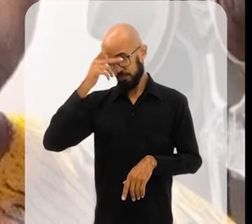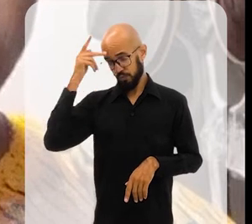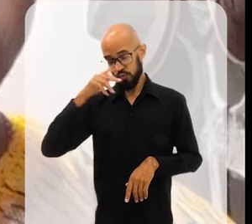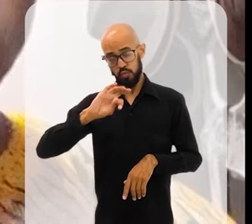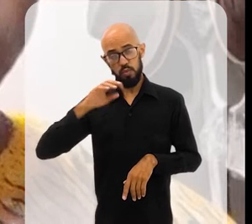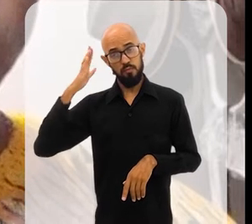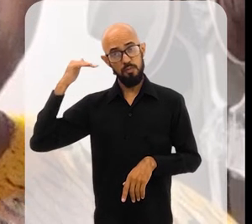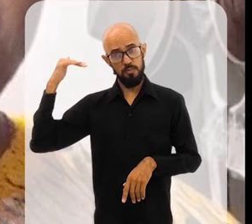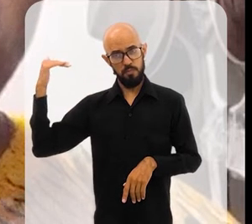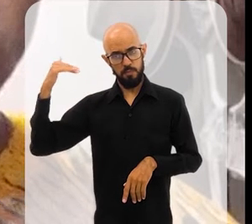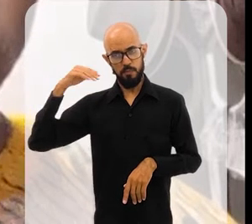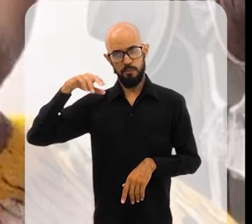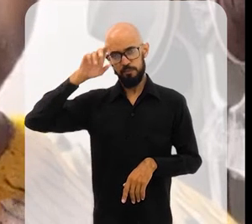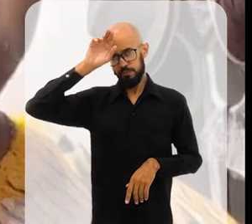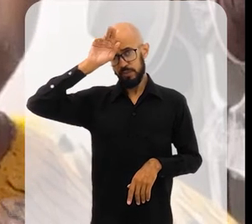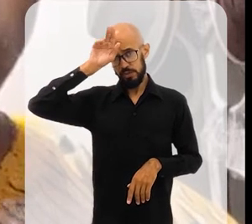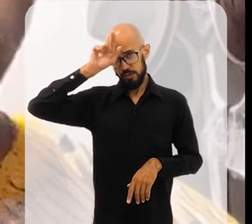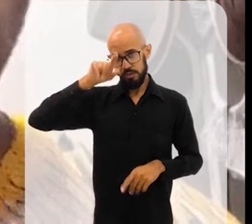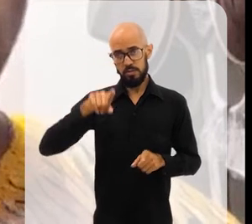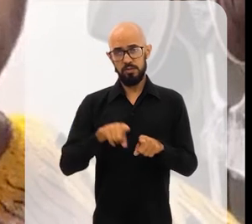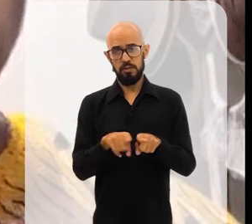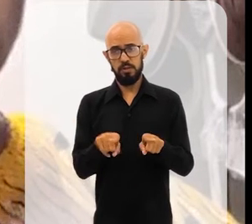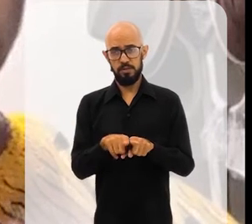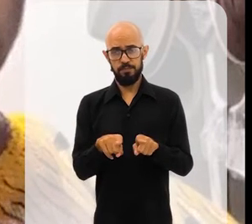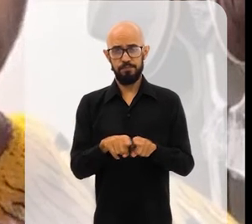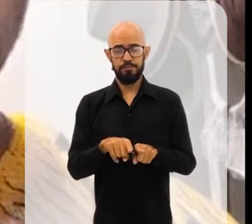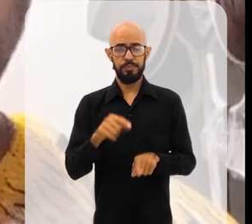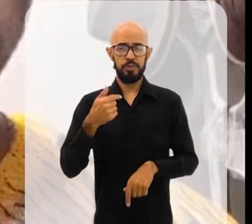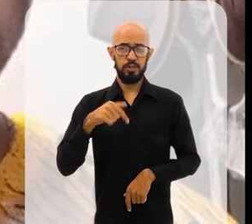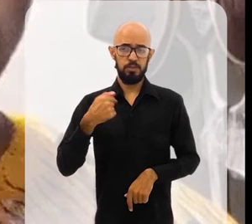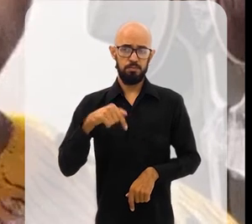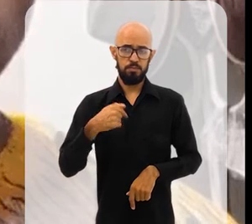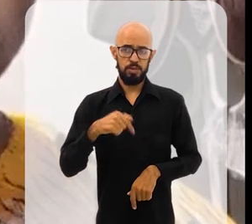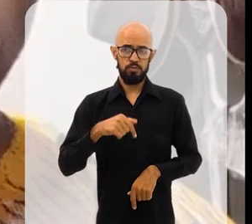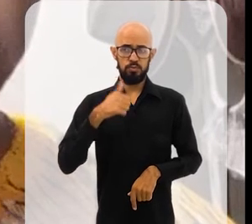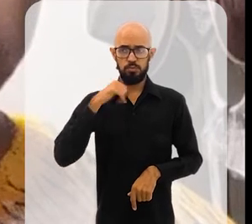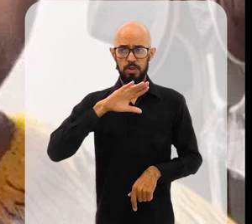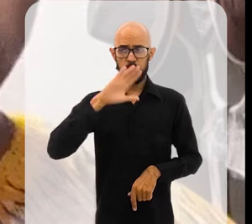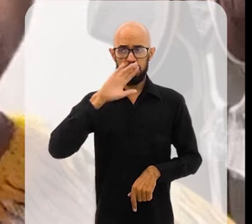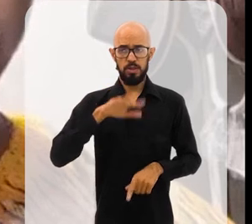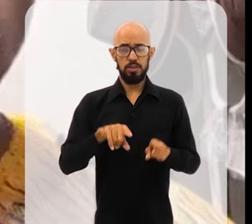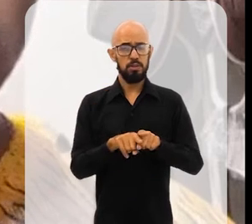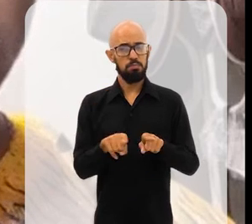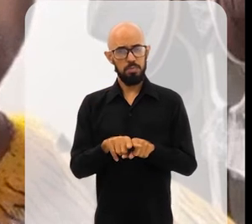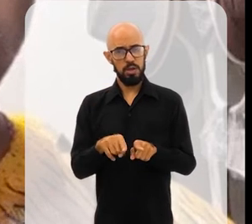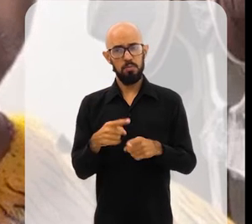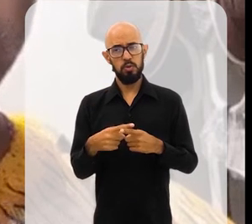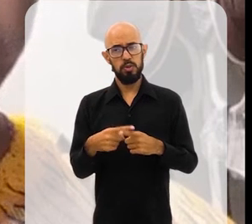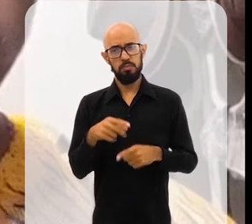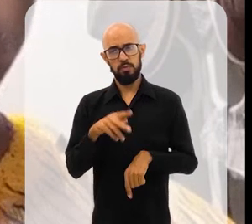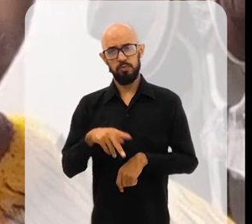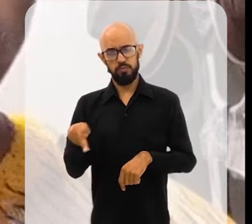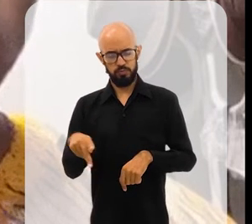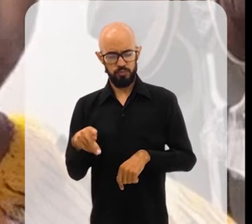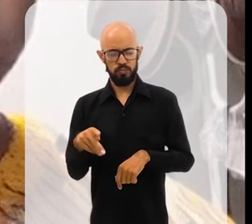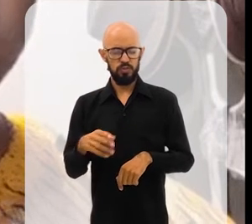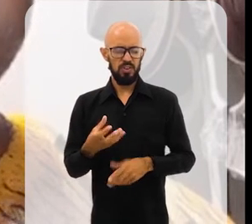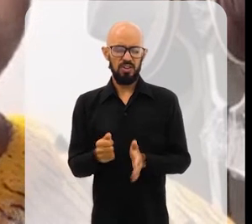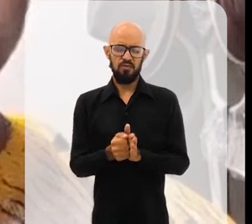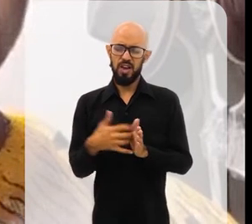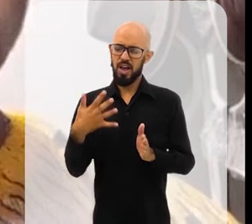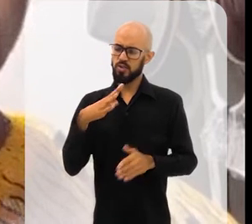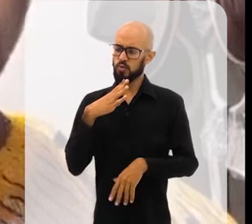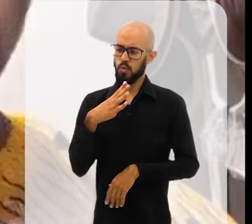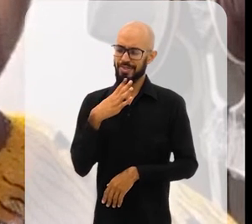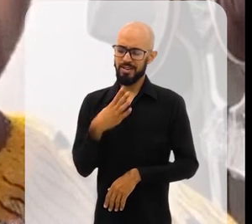muito conhecida, tanto na cidade de Mesquita quanto na cidade de Queimados, e a minha mãe também, por ser professora, sempre foi muito